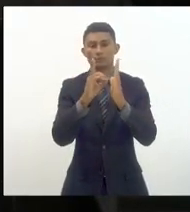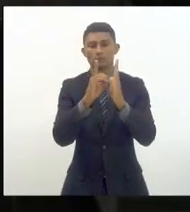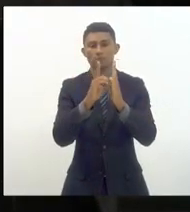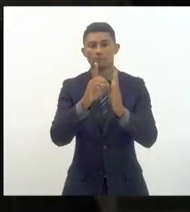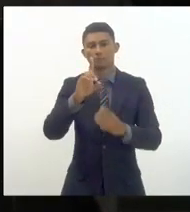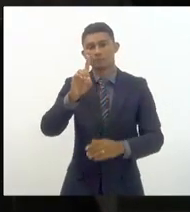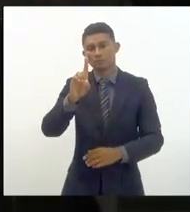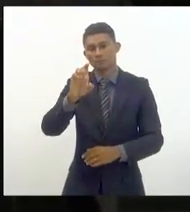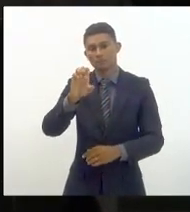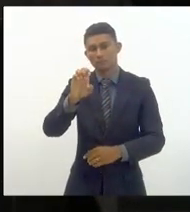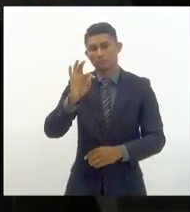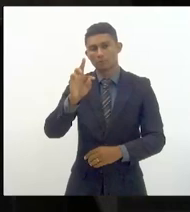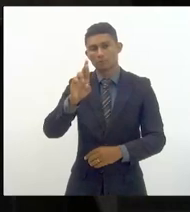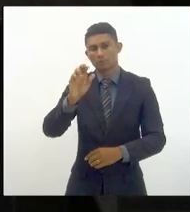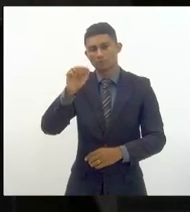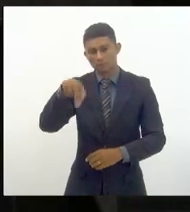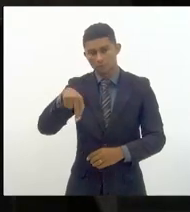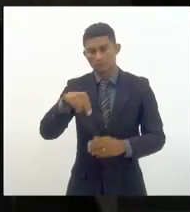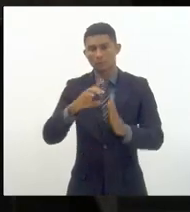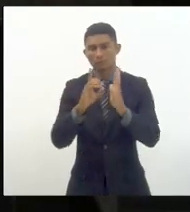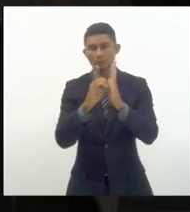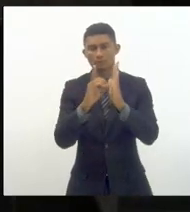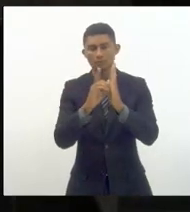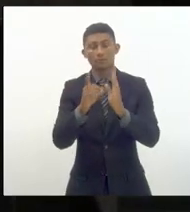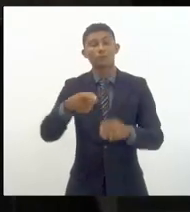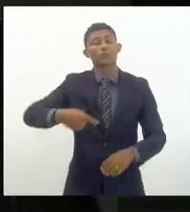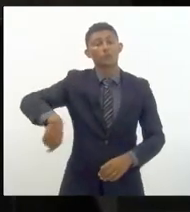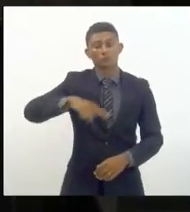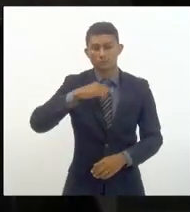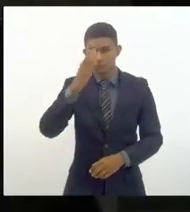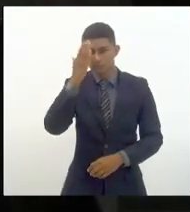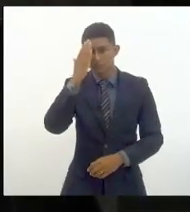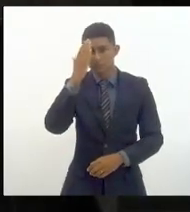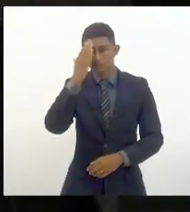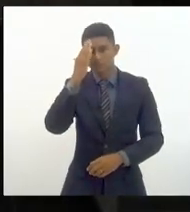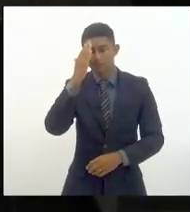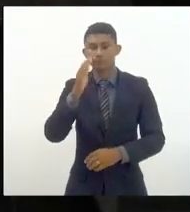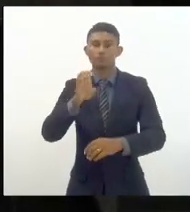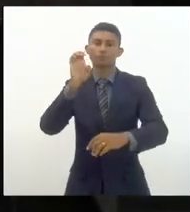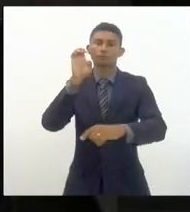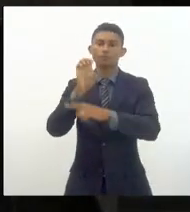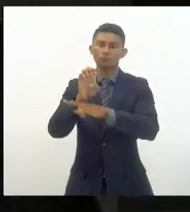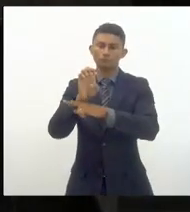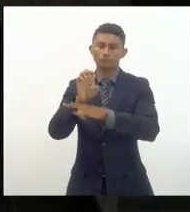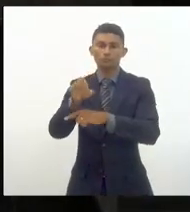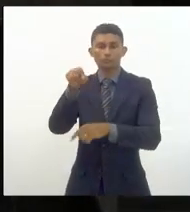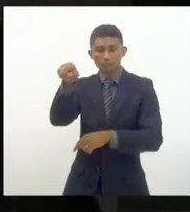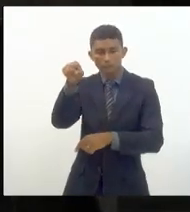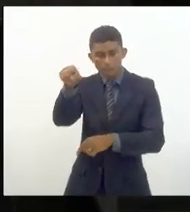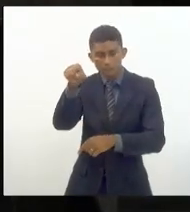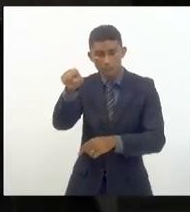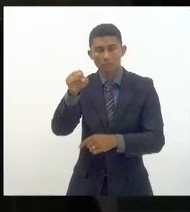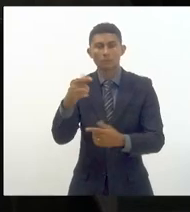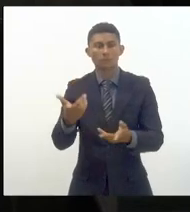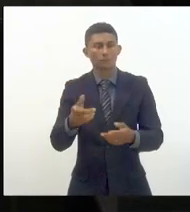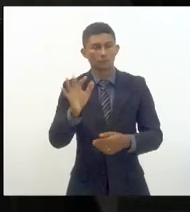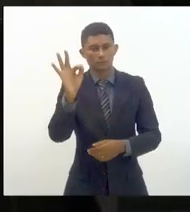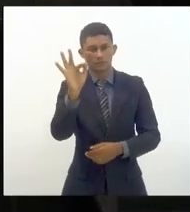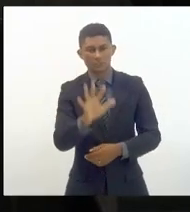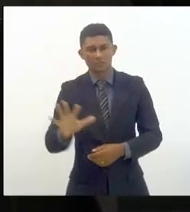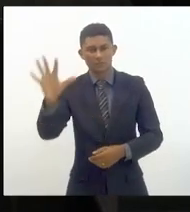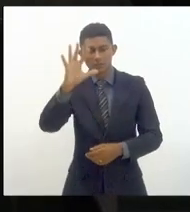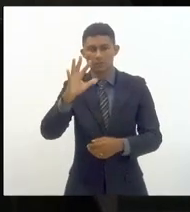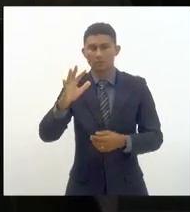a ver com Detran nós sabemos que o estado afinal de contas equacionou suas tratativas com a união